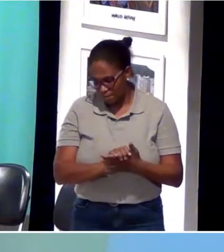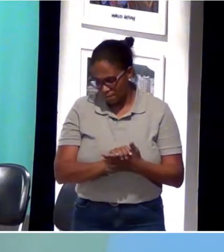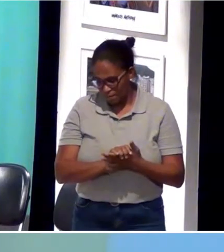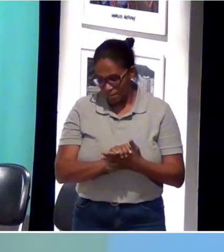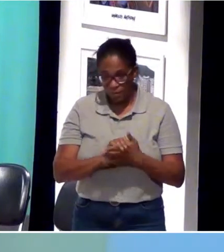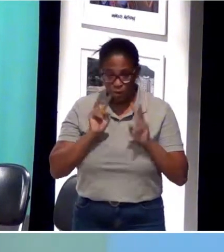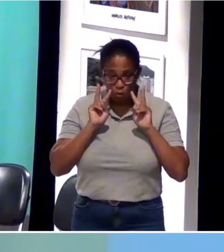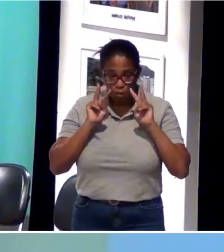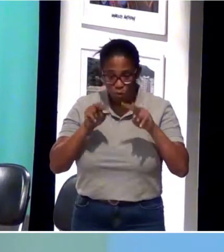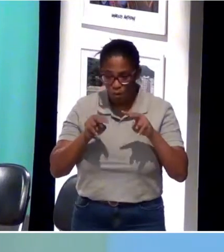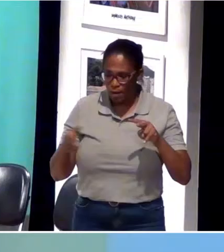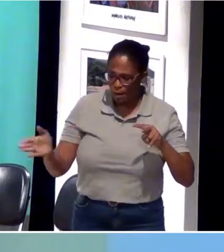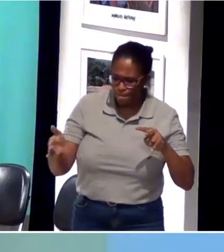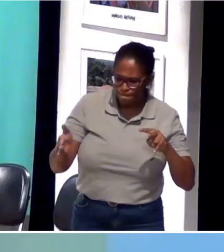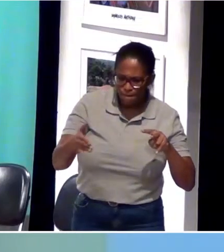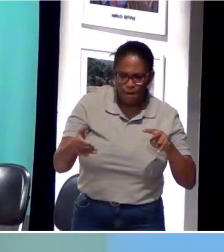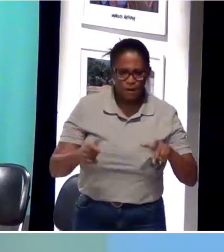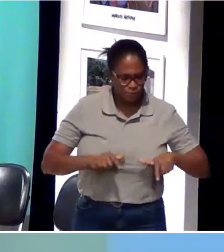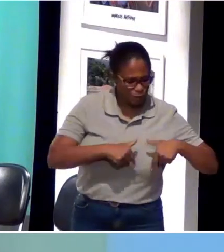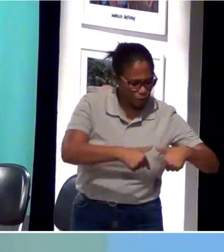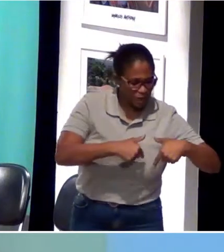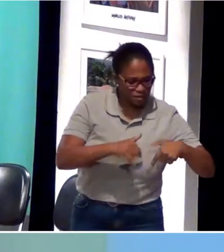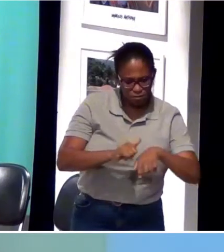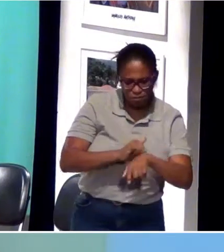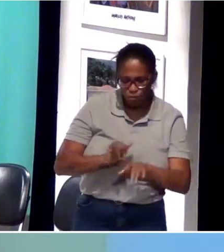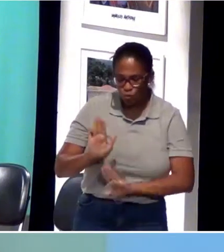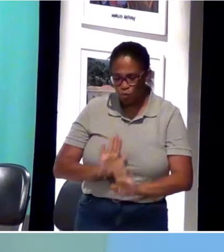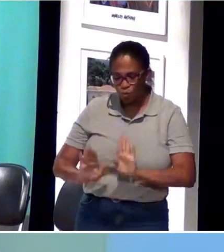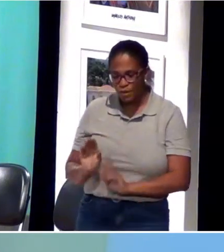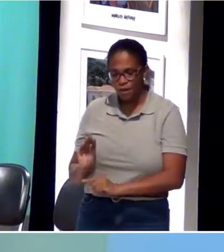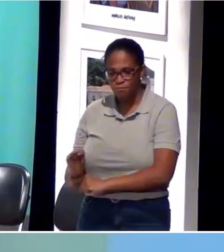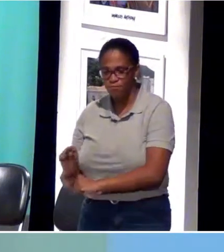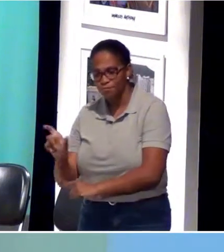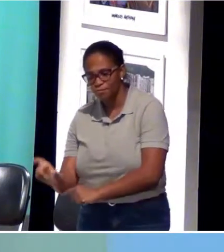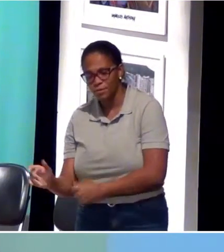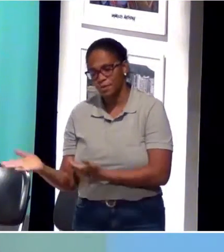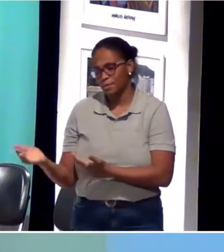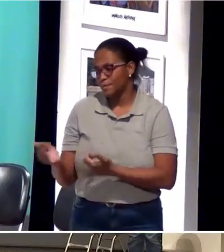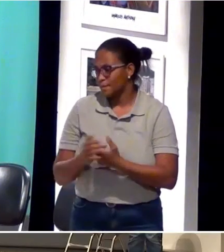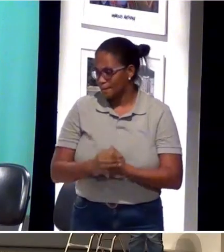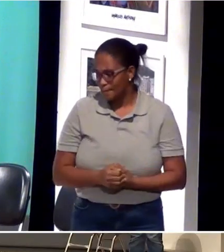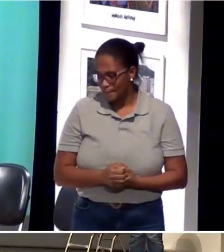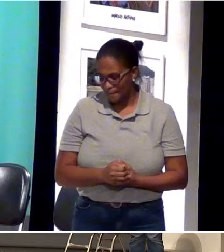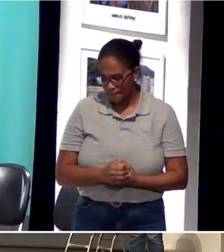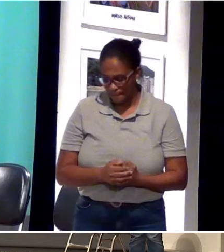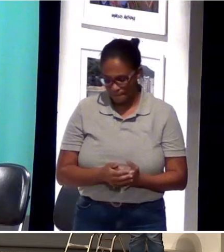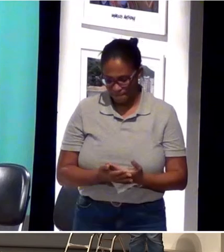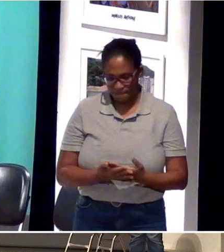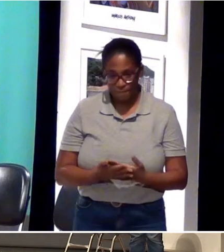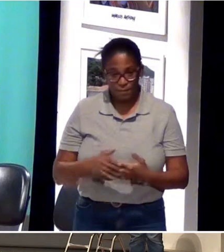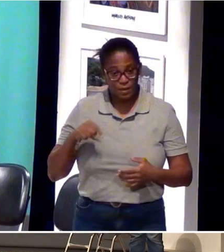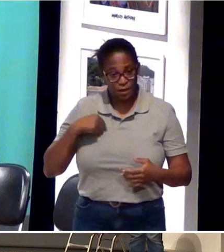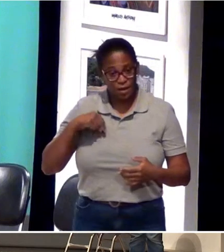um olhar de reparação, de cuidado para esses adolescentes. E aí, assim, a gente